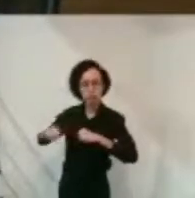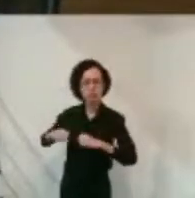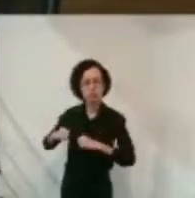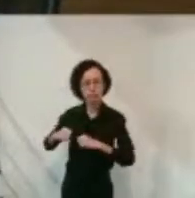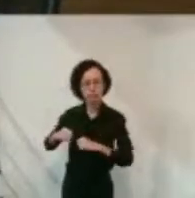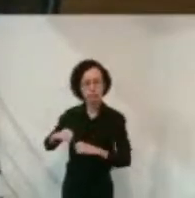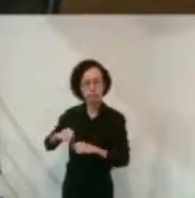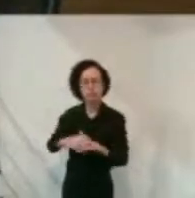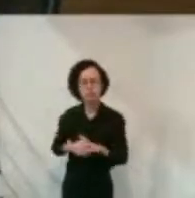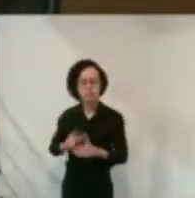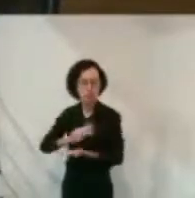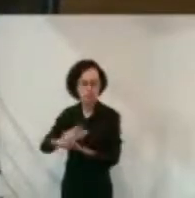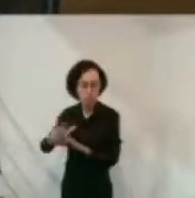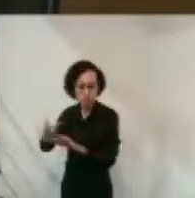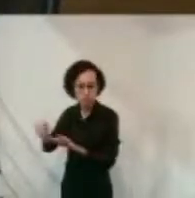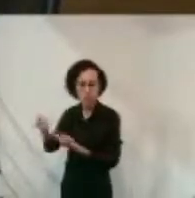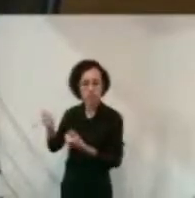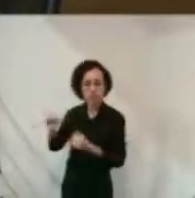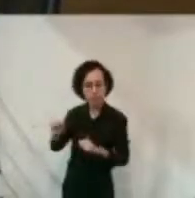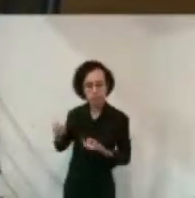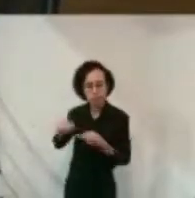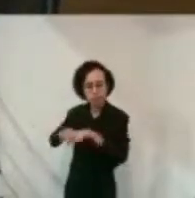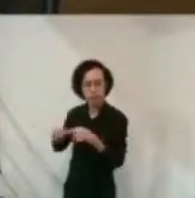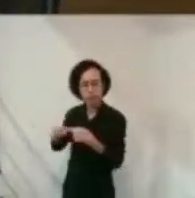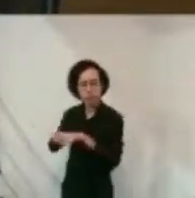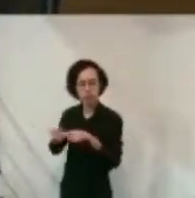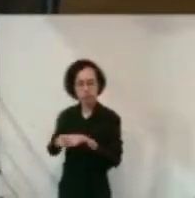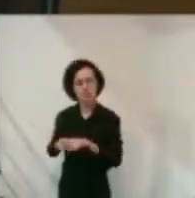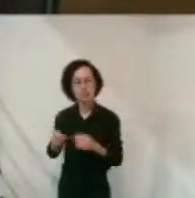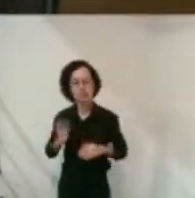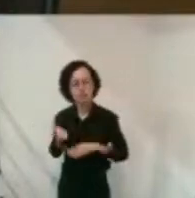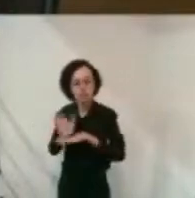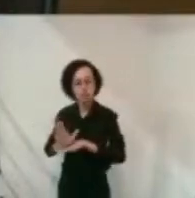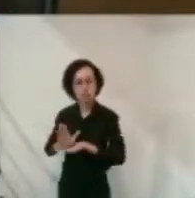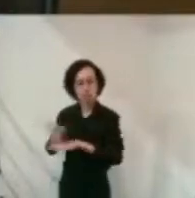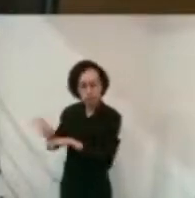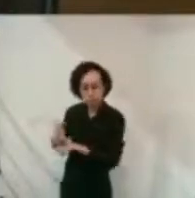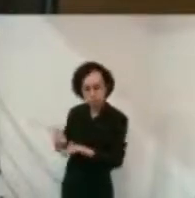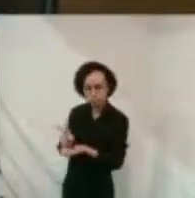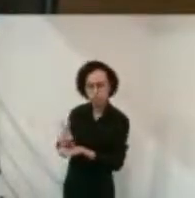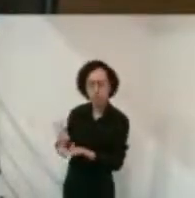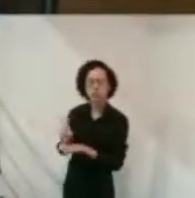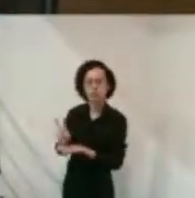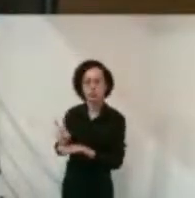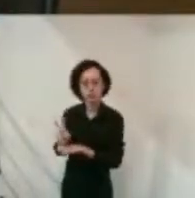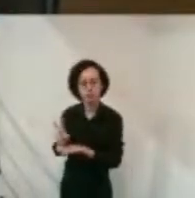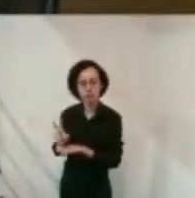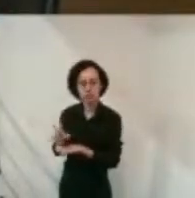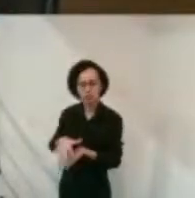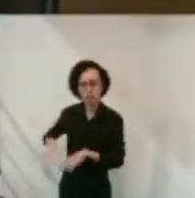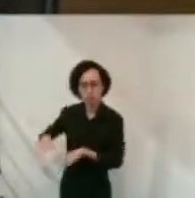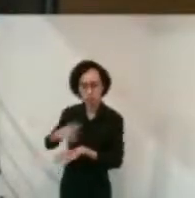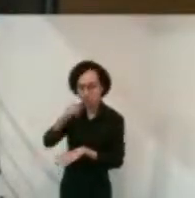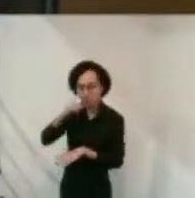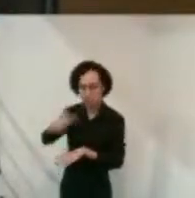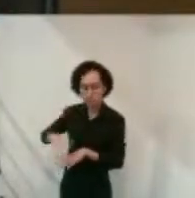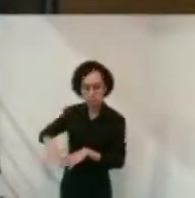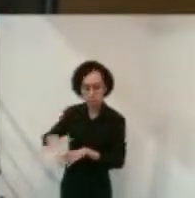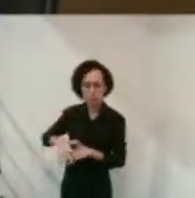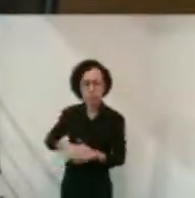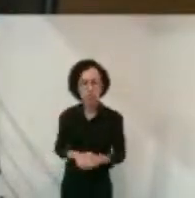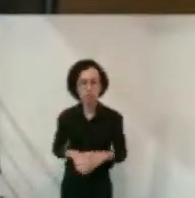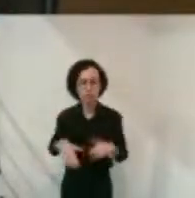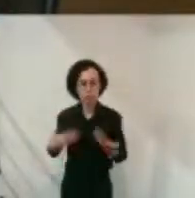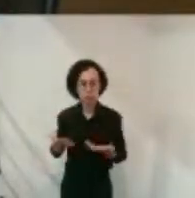CPRH, que ajudou com... A fiscalização dos aterros sanitários, então